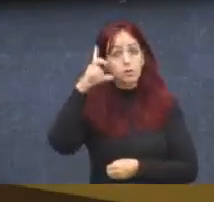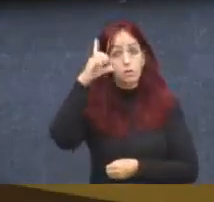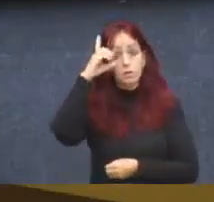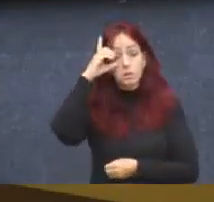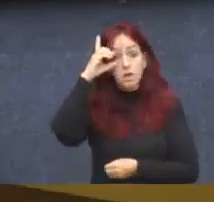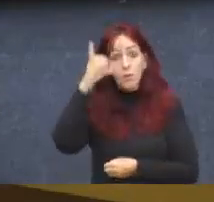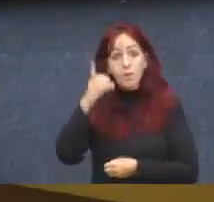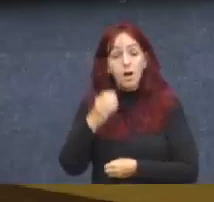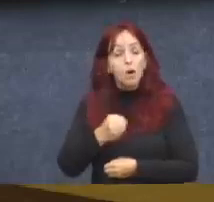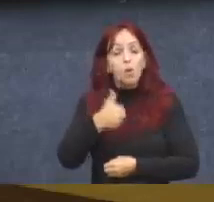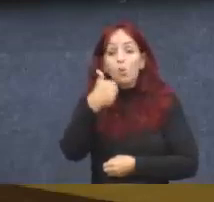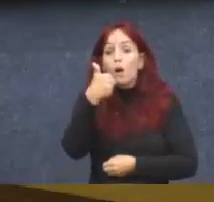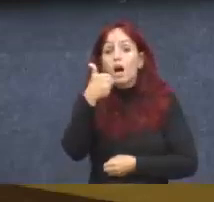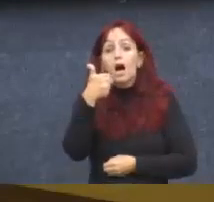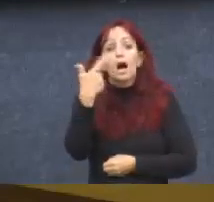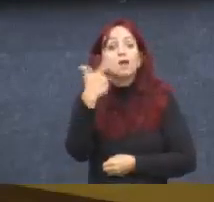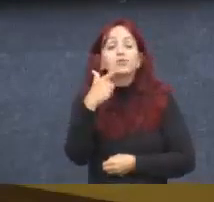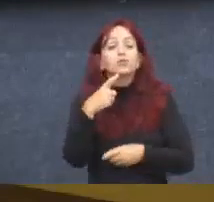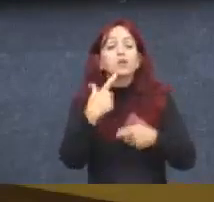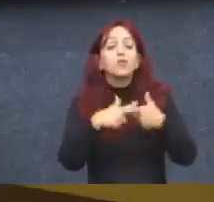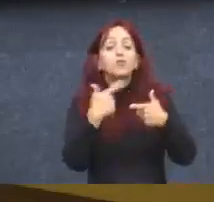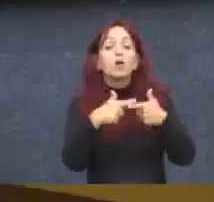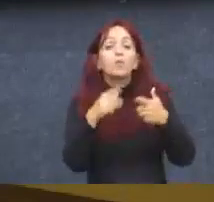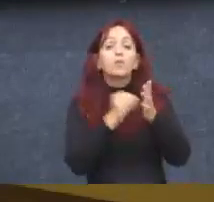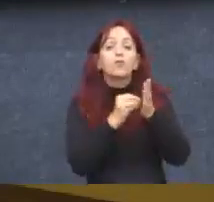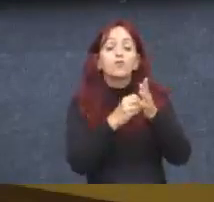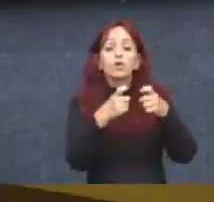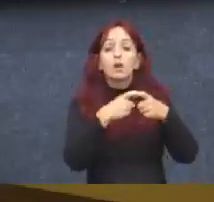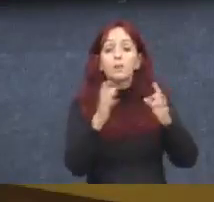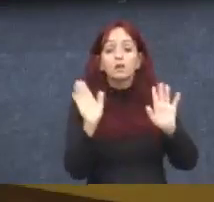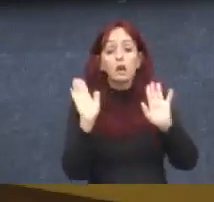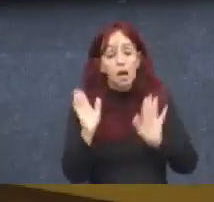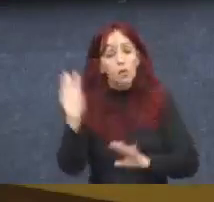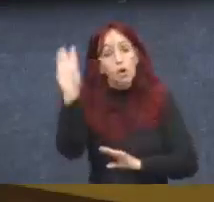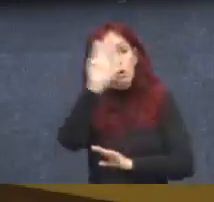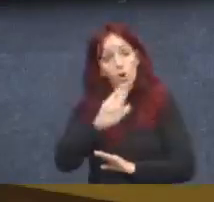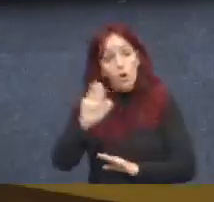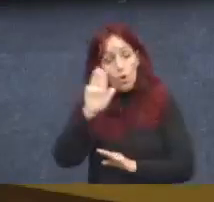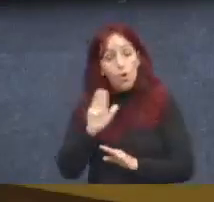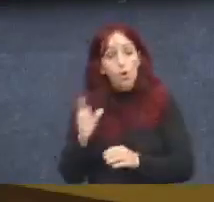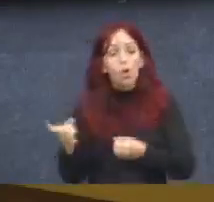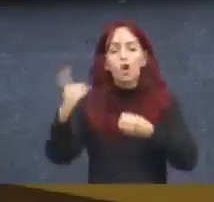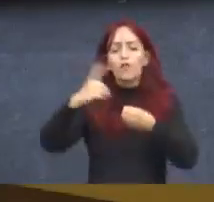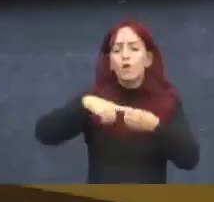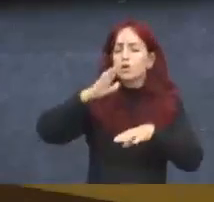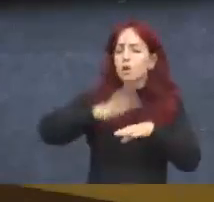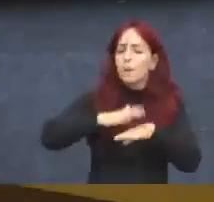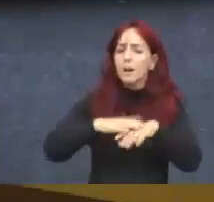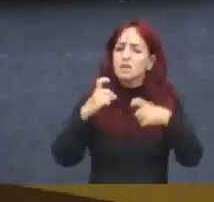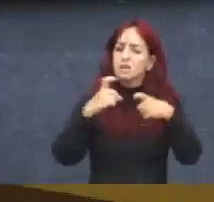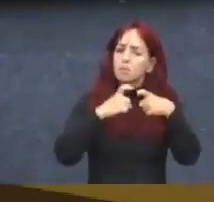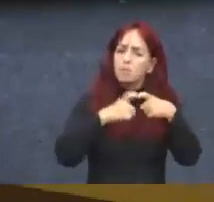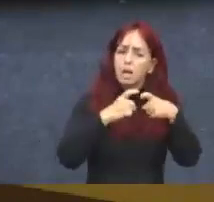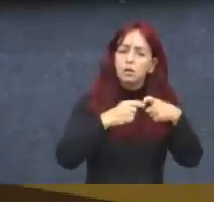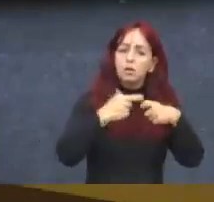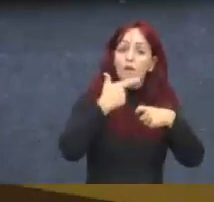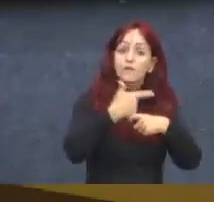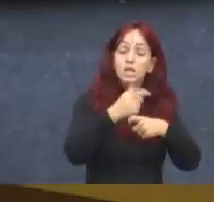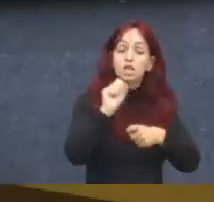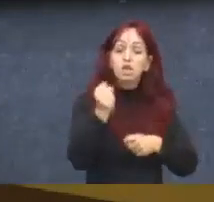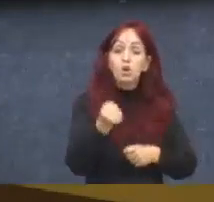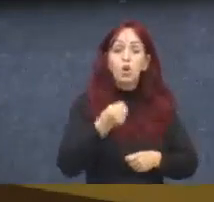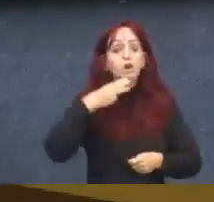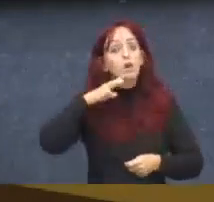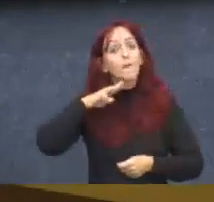enfrentou mais o problema da falta de médicos, e agora o governo Lula retoma Mais Médicos, turbinado com 28 mil médicos